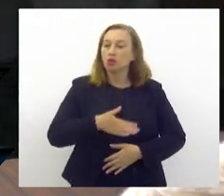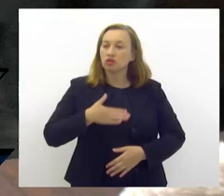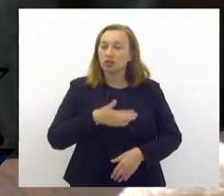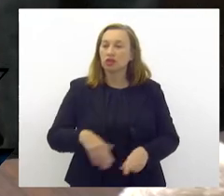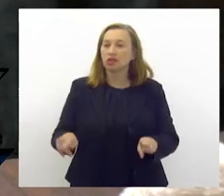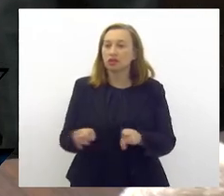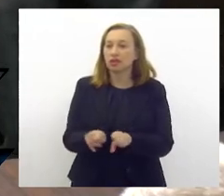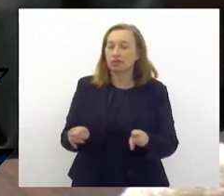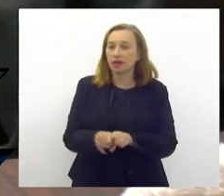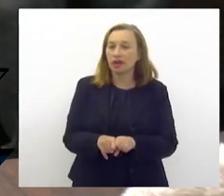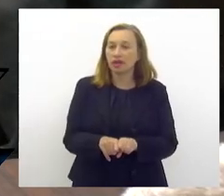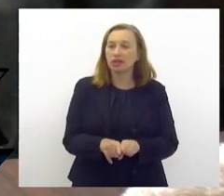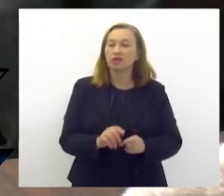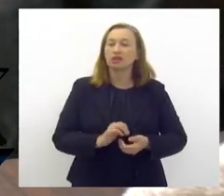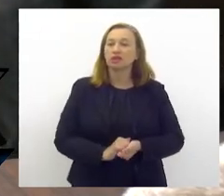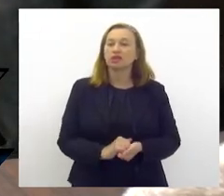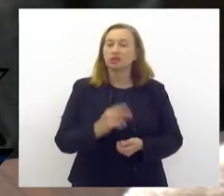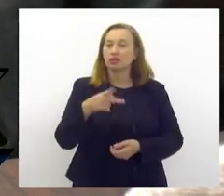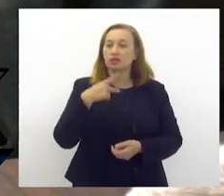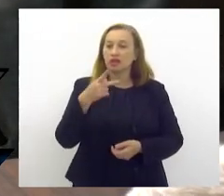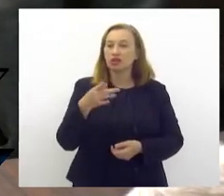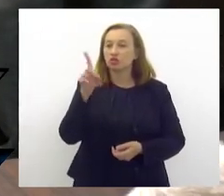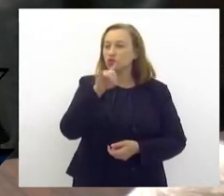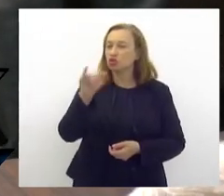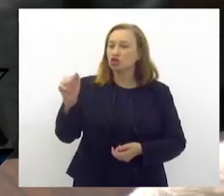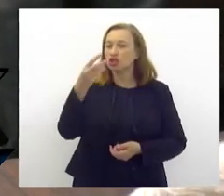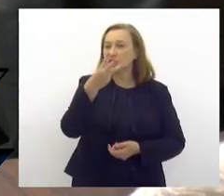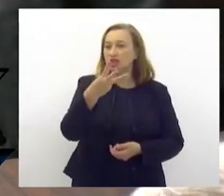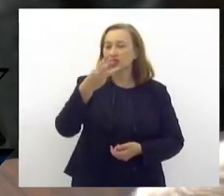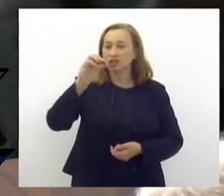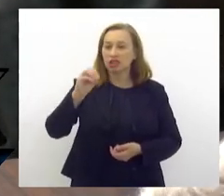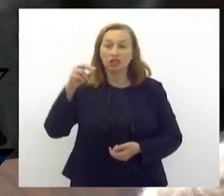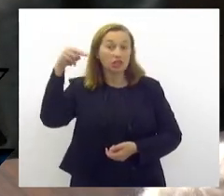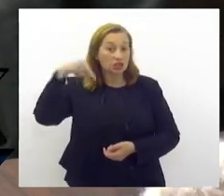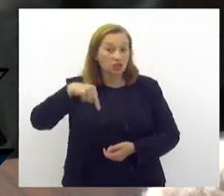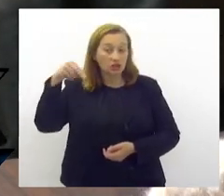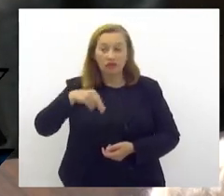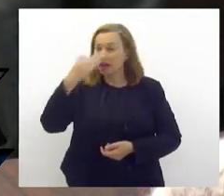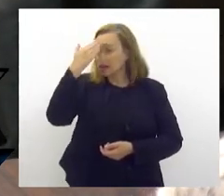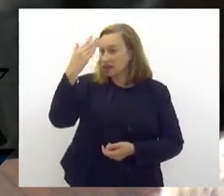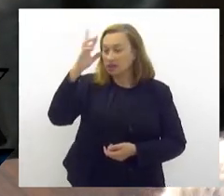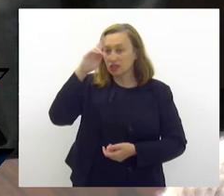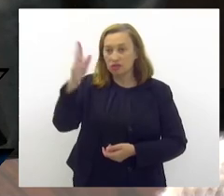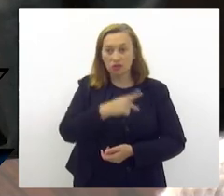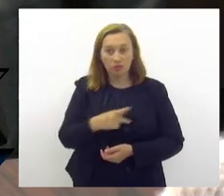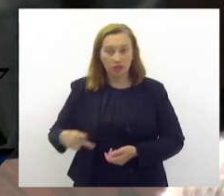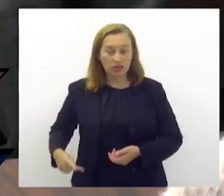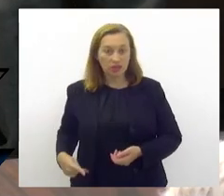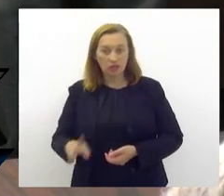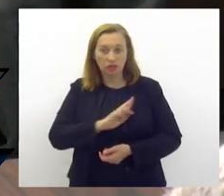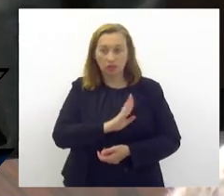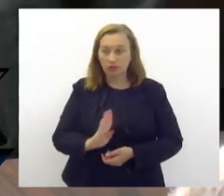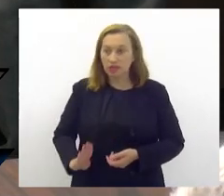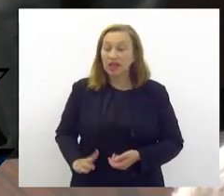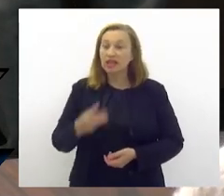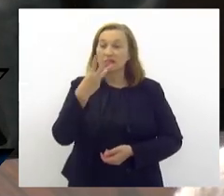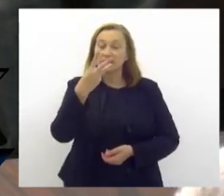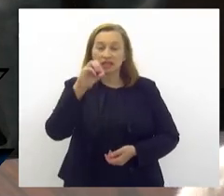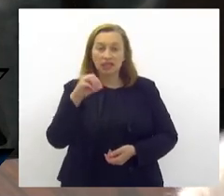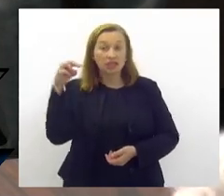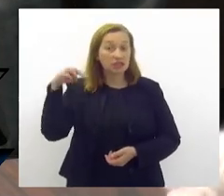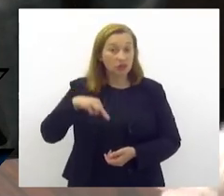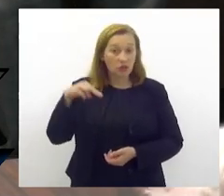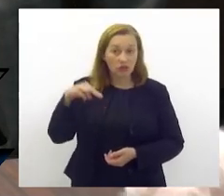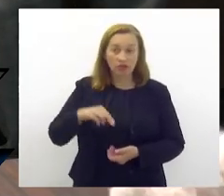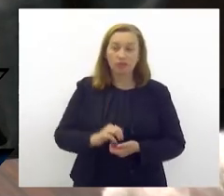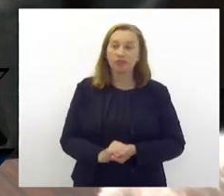de ressaltar que no dia 30 de novembro, agradecer a Vossa Excelência, presidente Bacelar, porque no dia 30 de